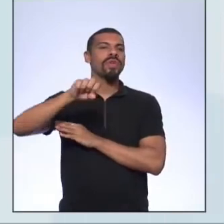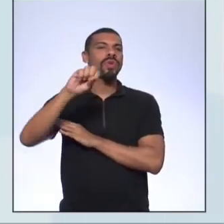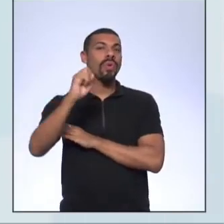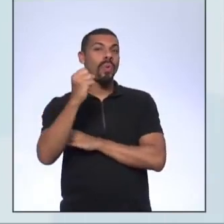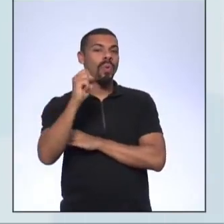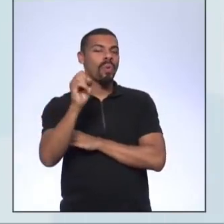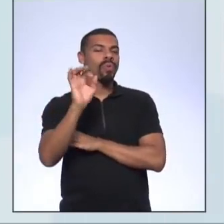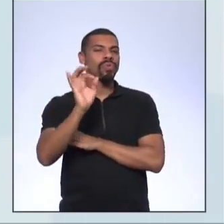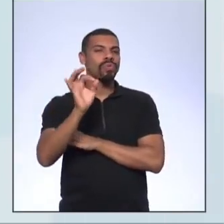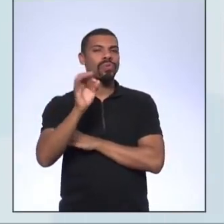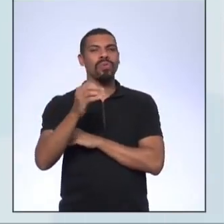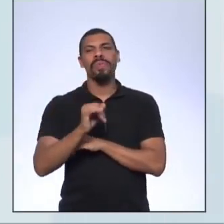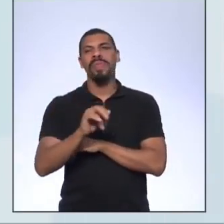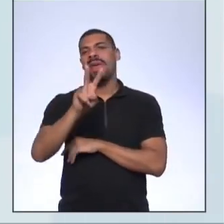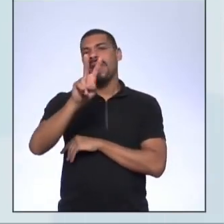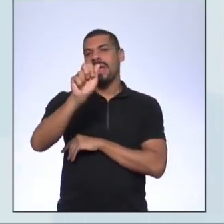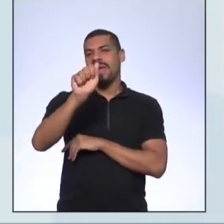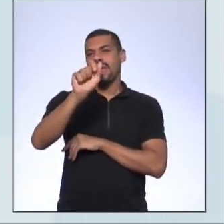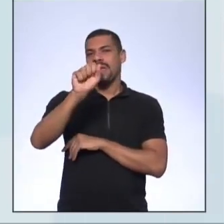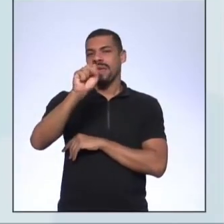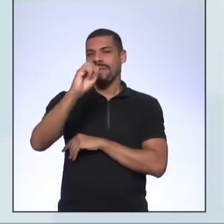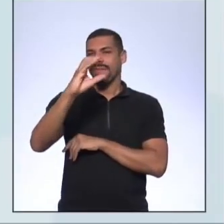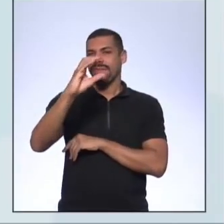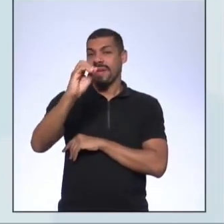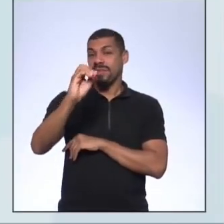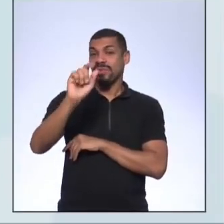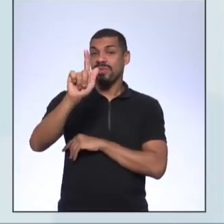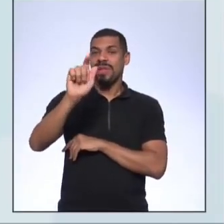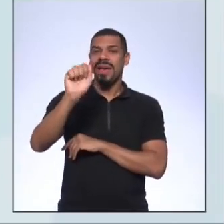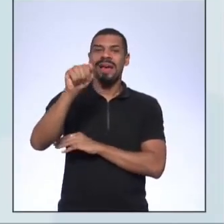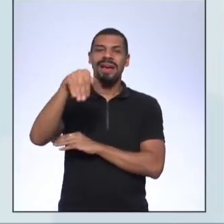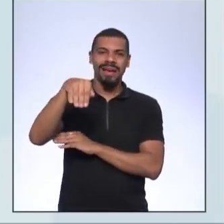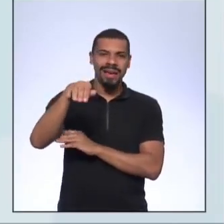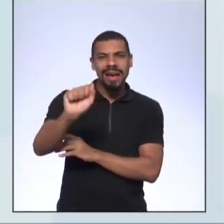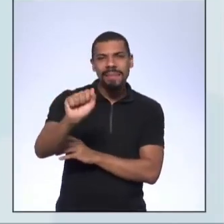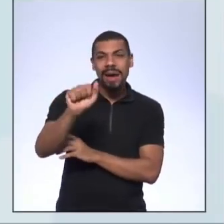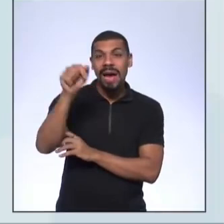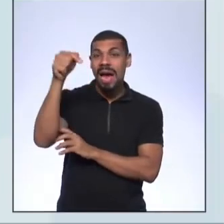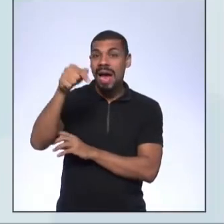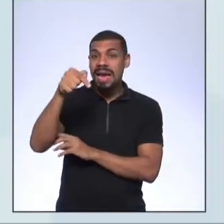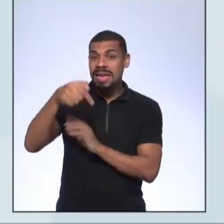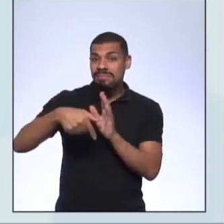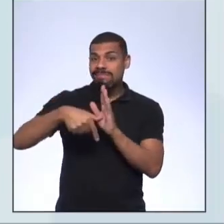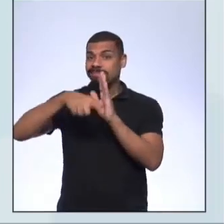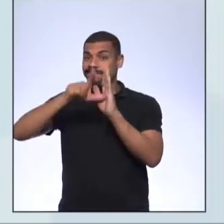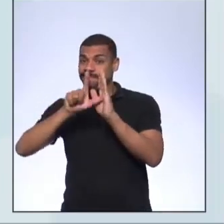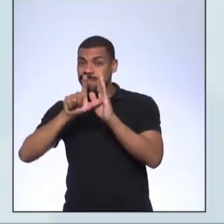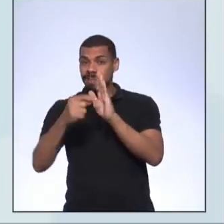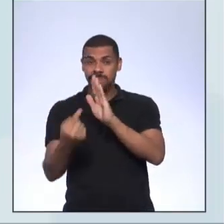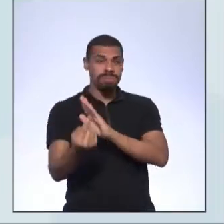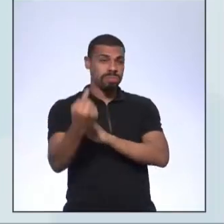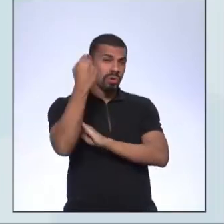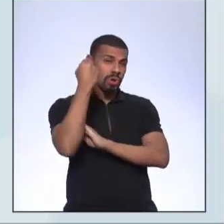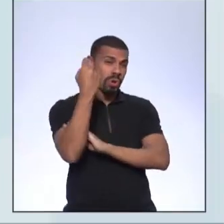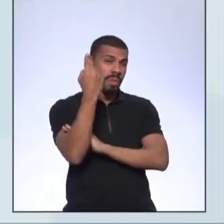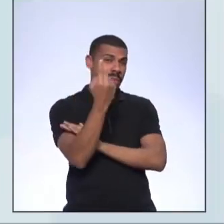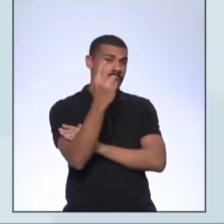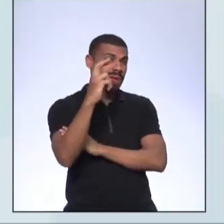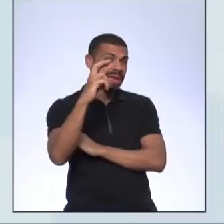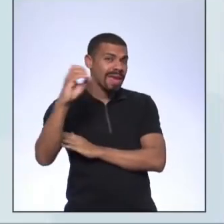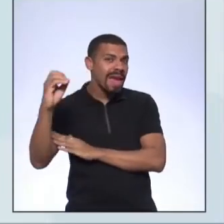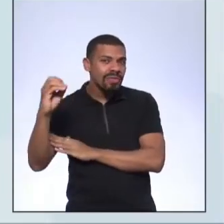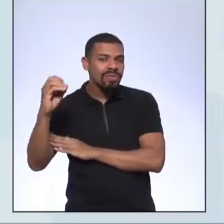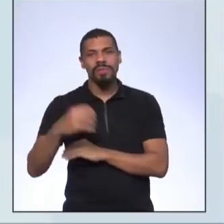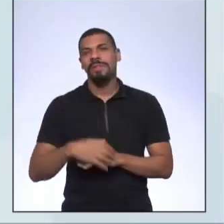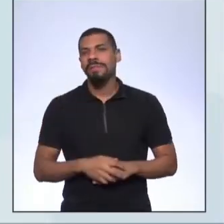eu falei agora há pouco, Vasco da Gama chega a Calicut. Tá? E isso é antes, então, de 1500. Tá?